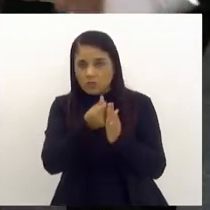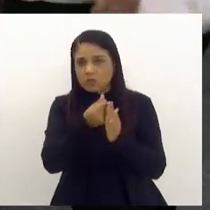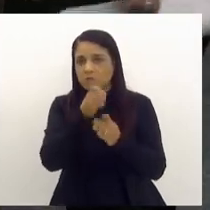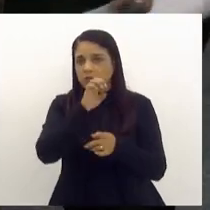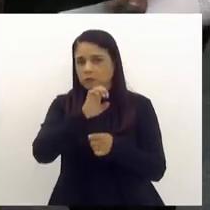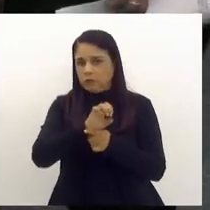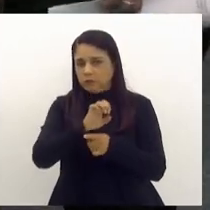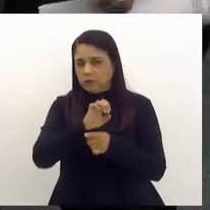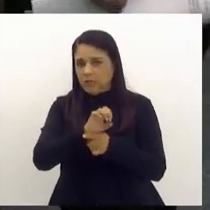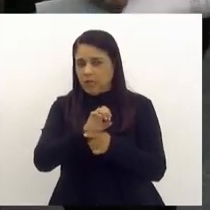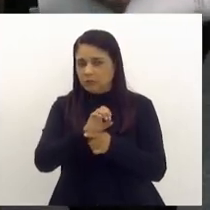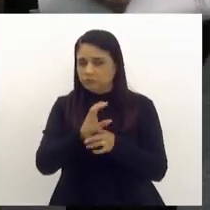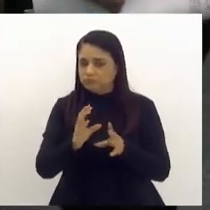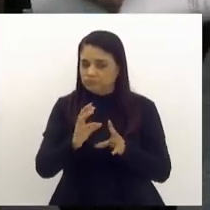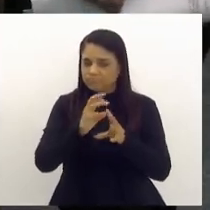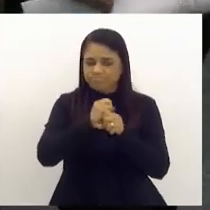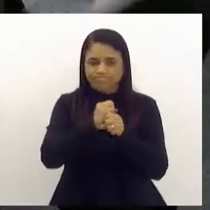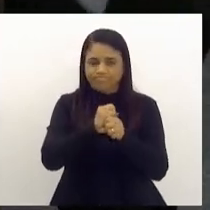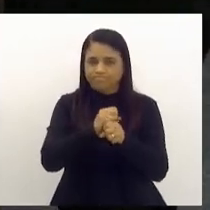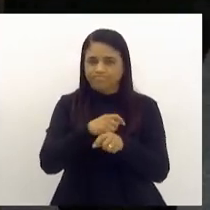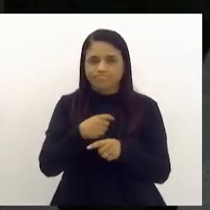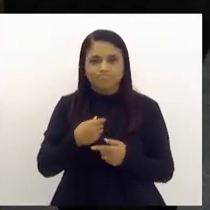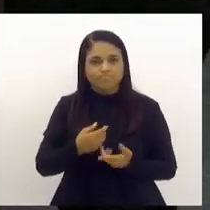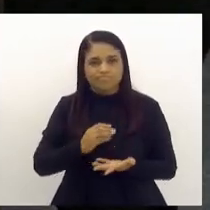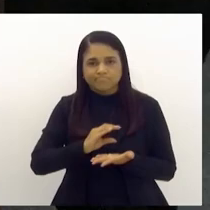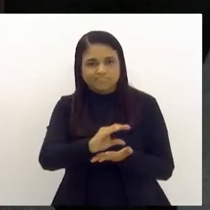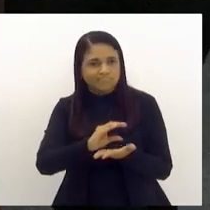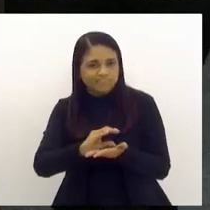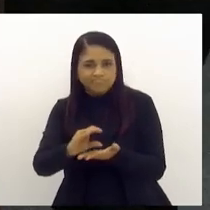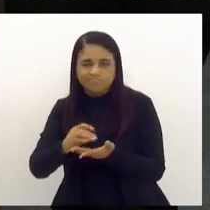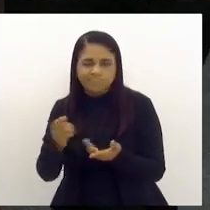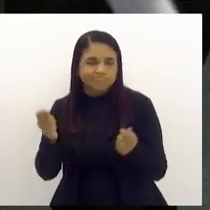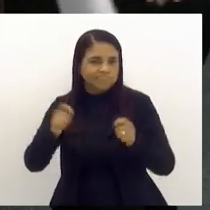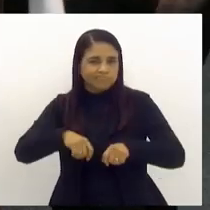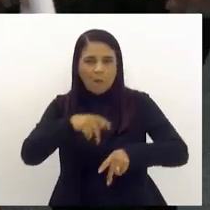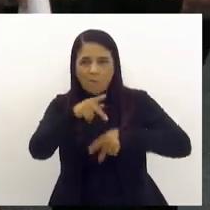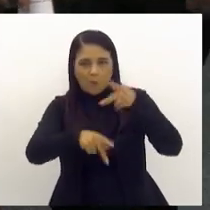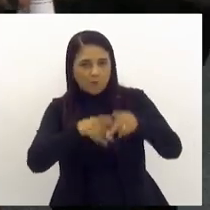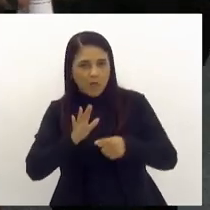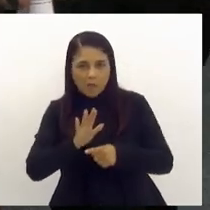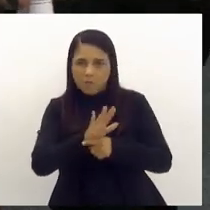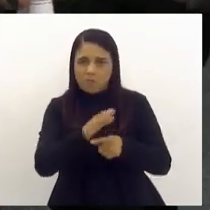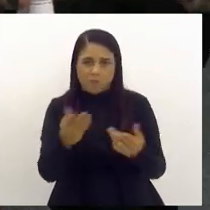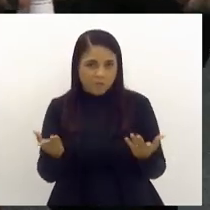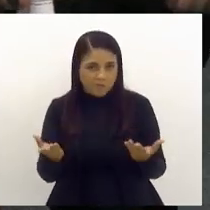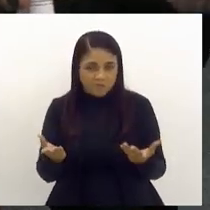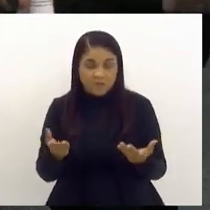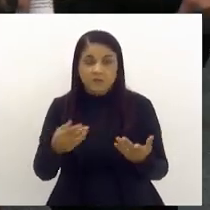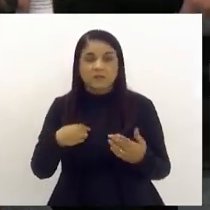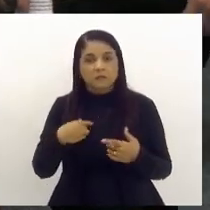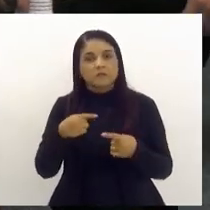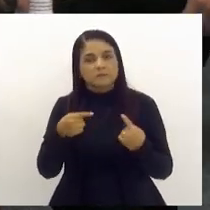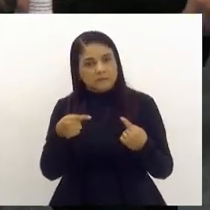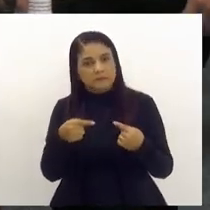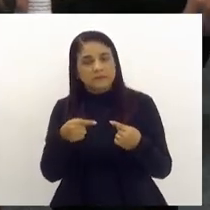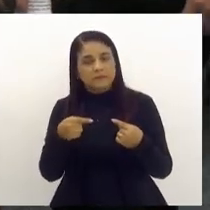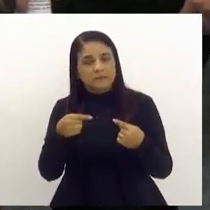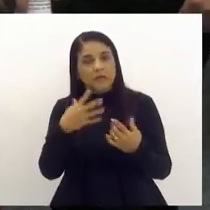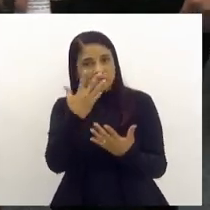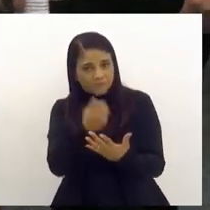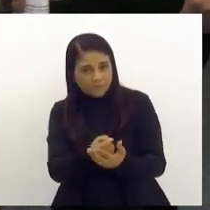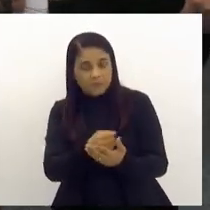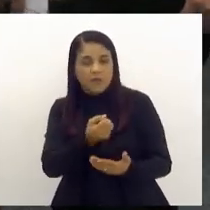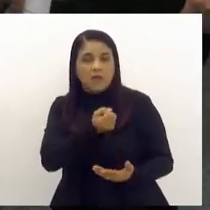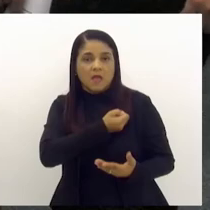Estado não está atendendo às necessidades da população. Então, nesse sentido, a gente é favorável da